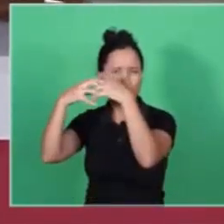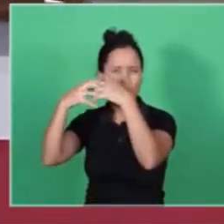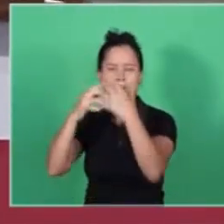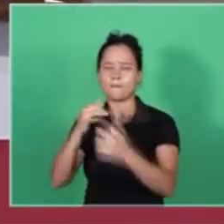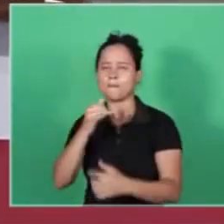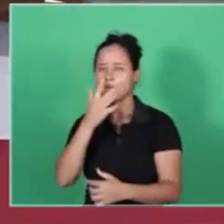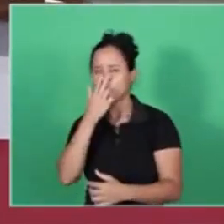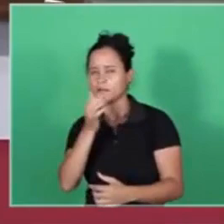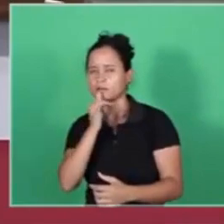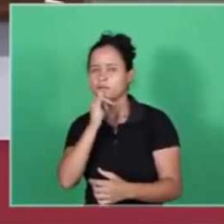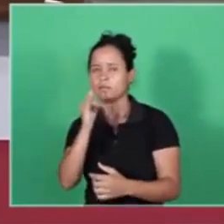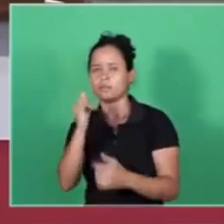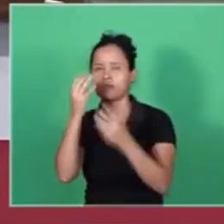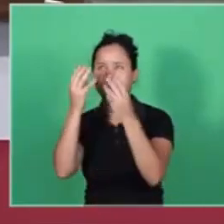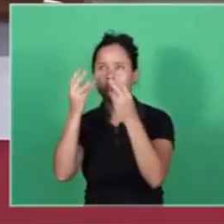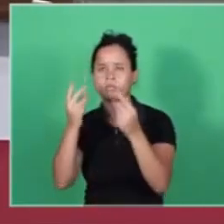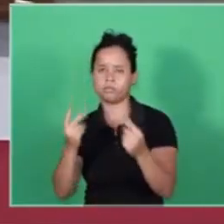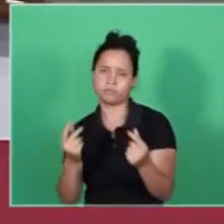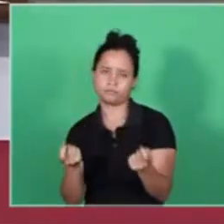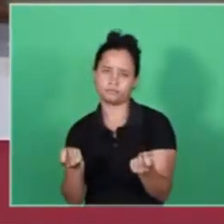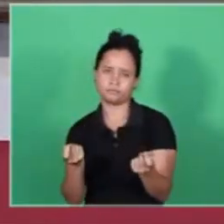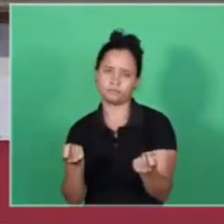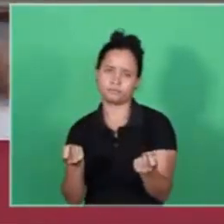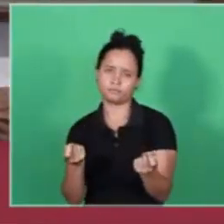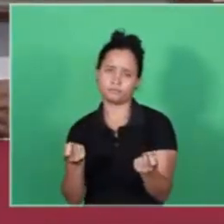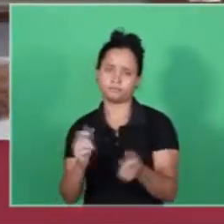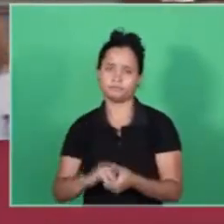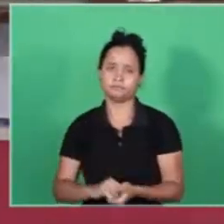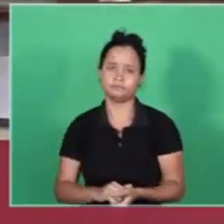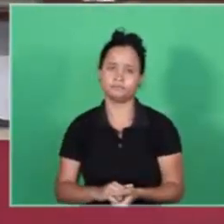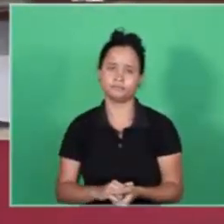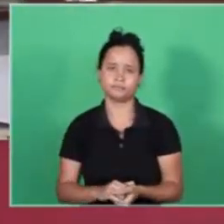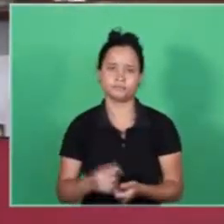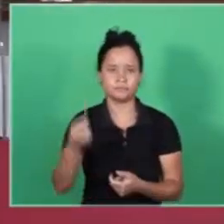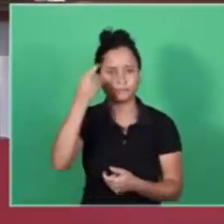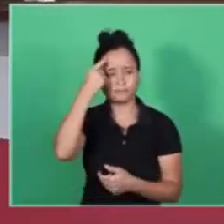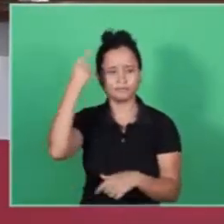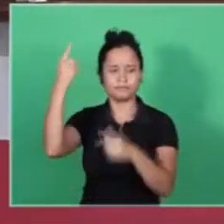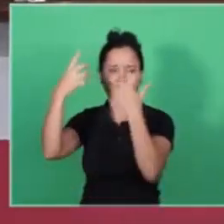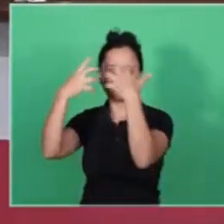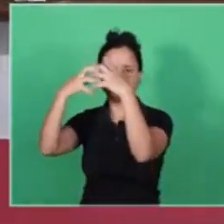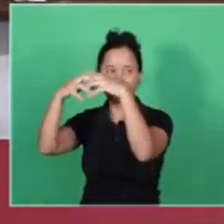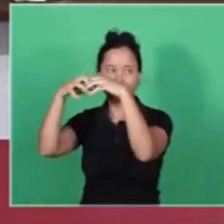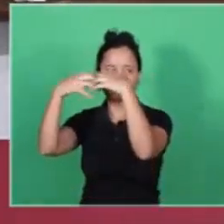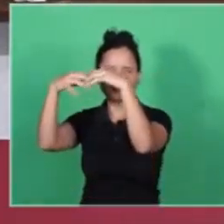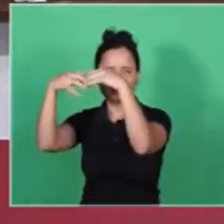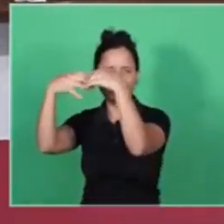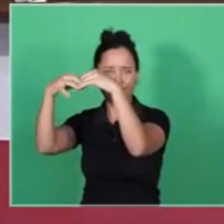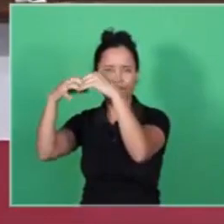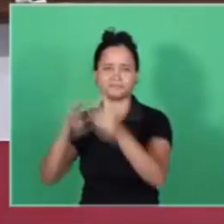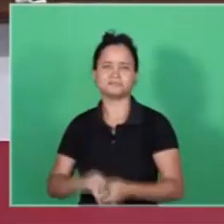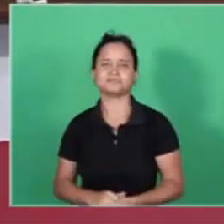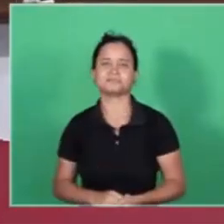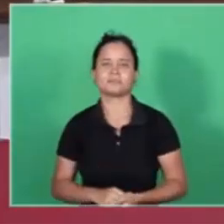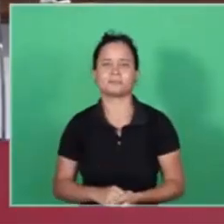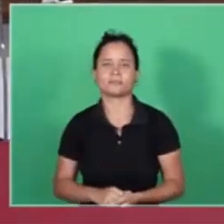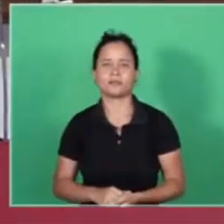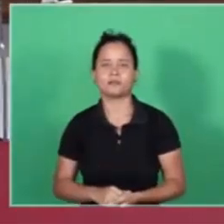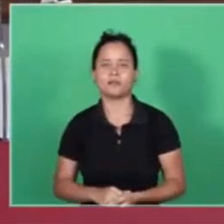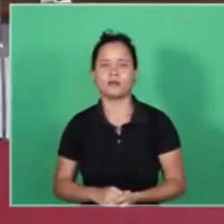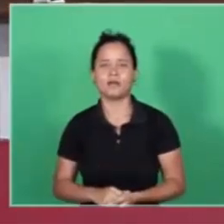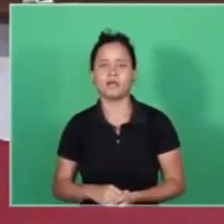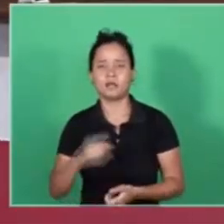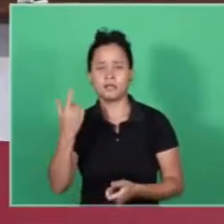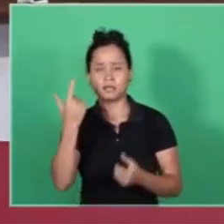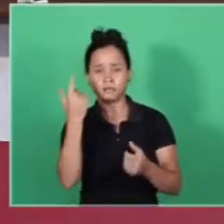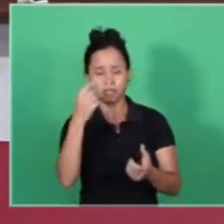sabiam disso aqui? Essa energia que sai da sua cabeça, ela não vai para fora do universo nunca.